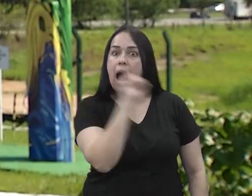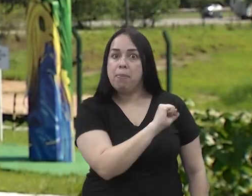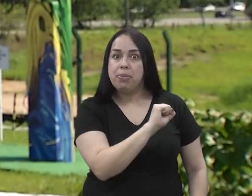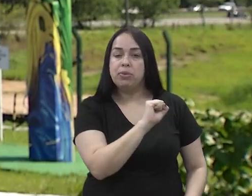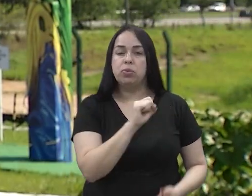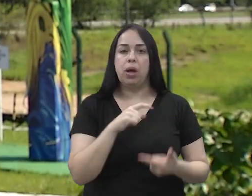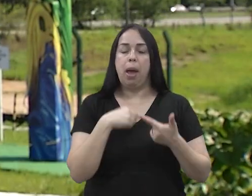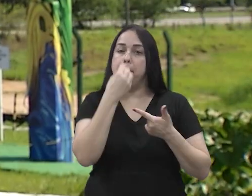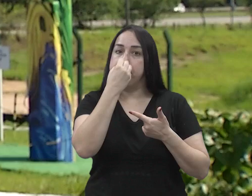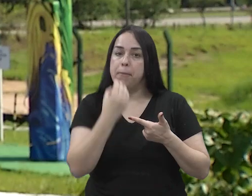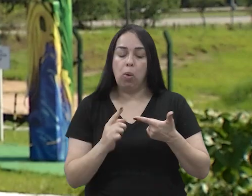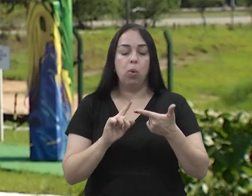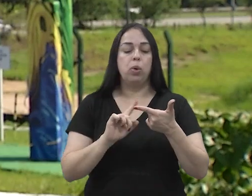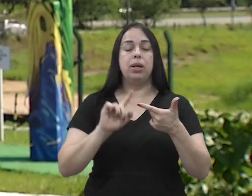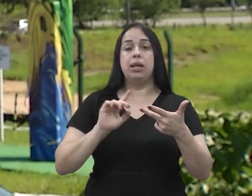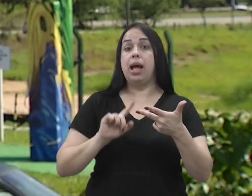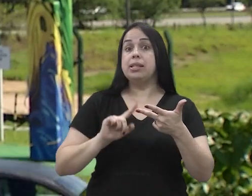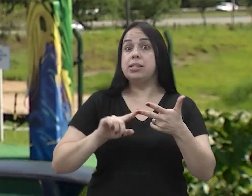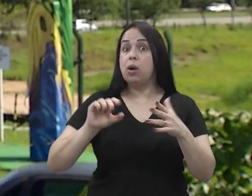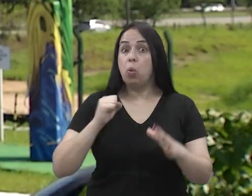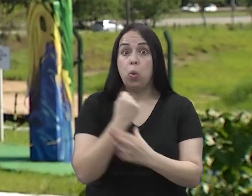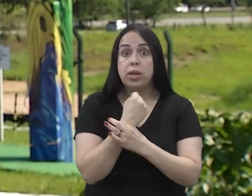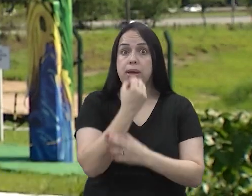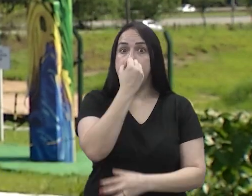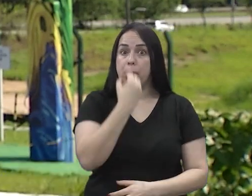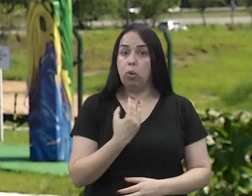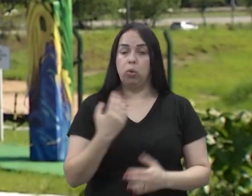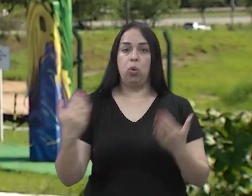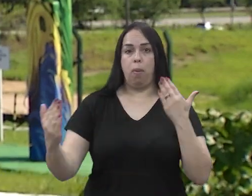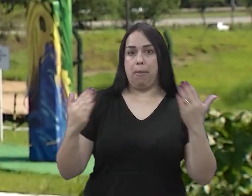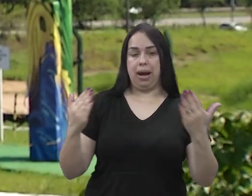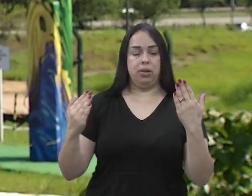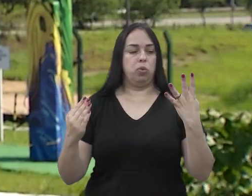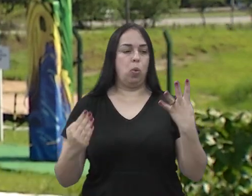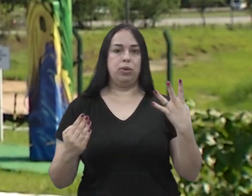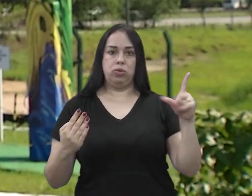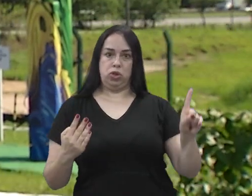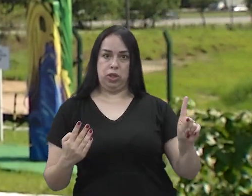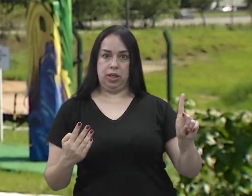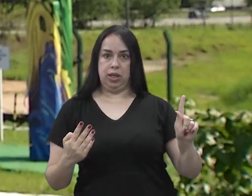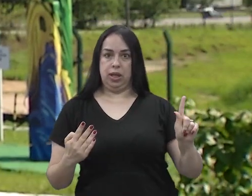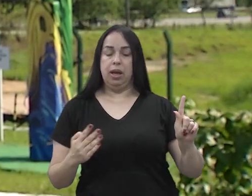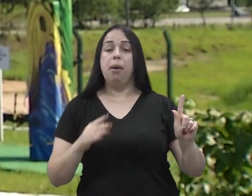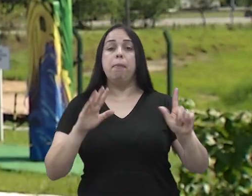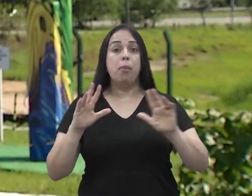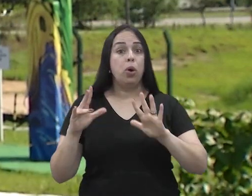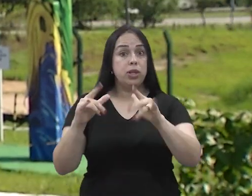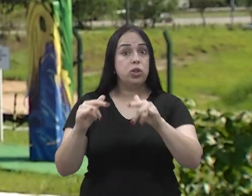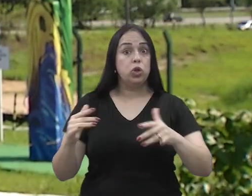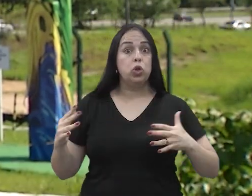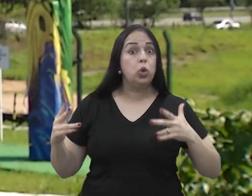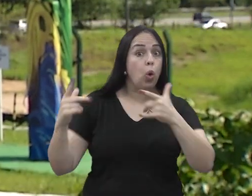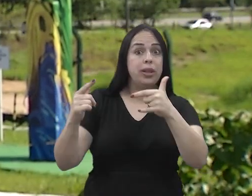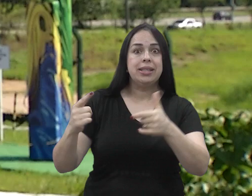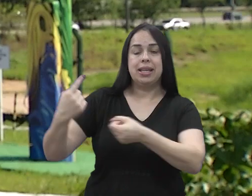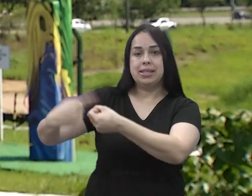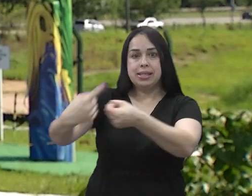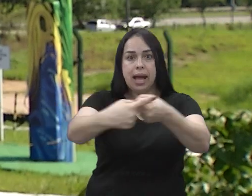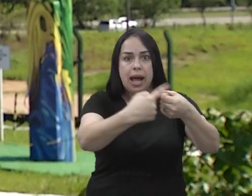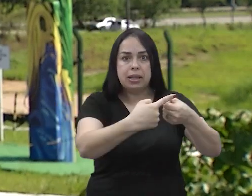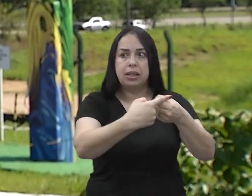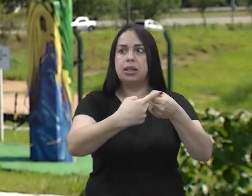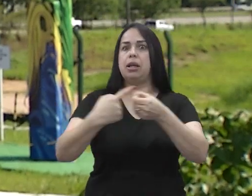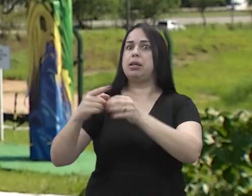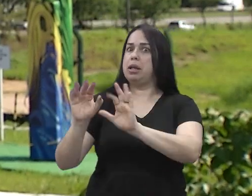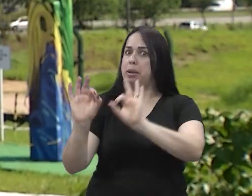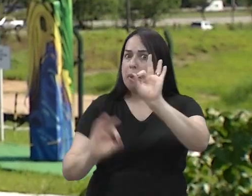uma eficiência, uma segurança muito maior do que o 4G. Por isso é importante que todos os municípios se